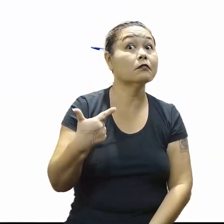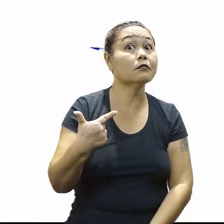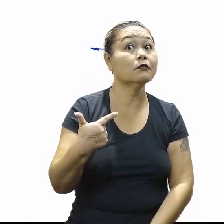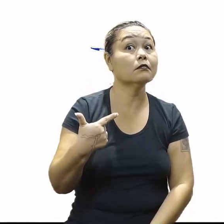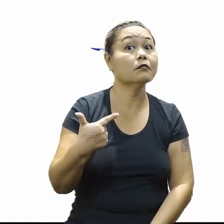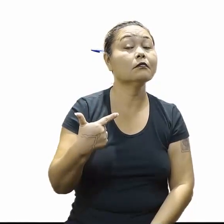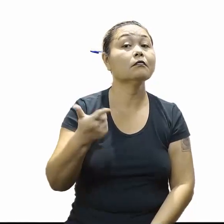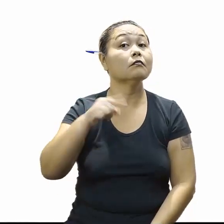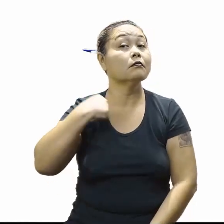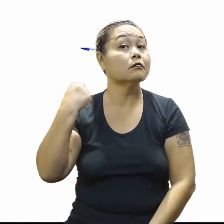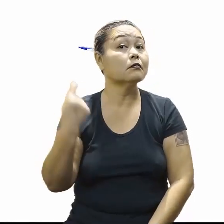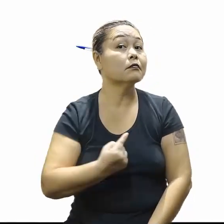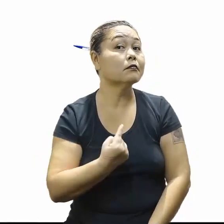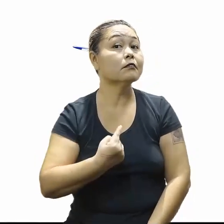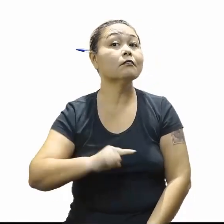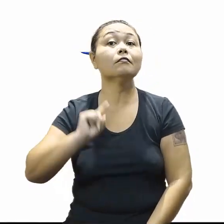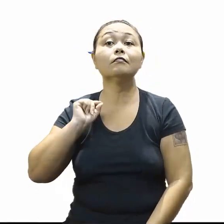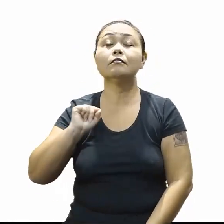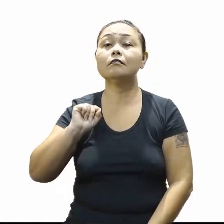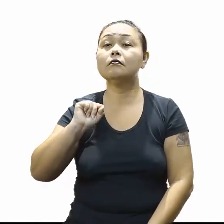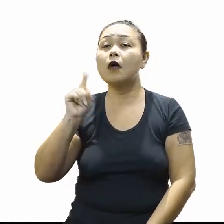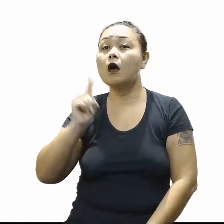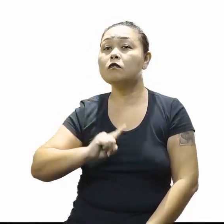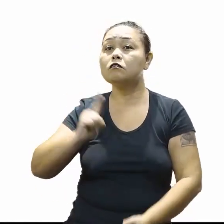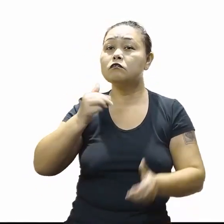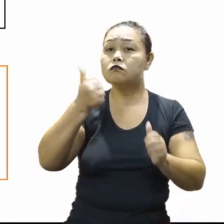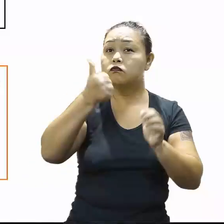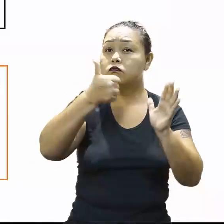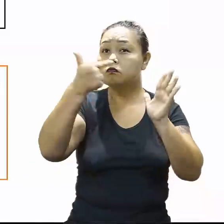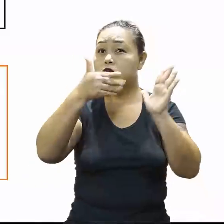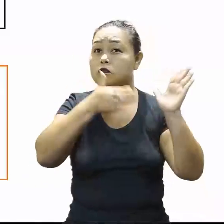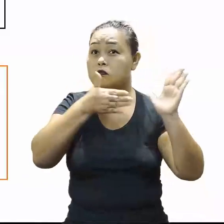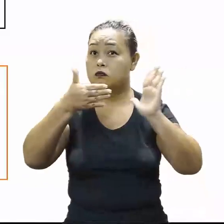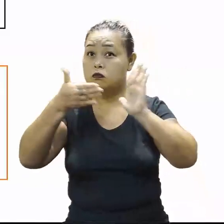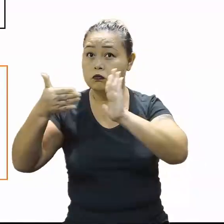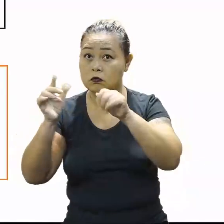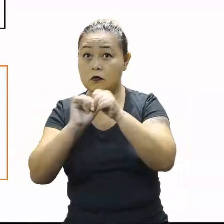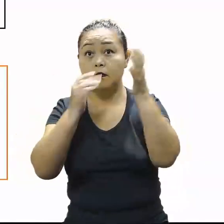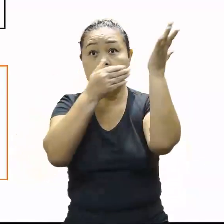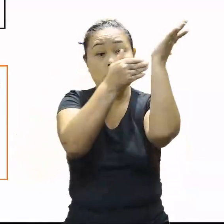16.2. Nós estamos vendo aqui o primeiro e o segundo ciclo da borracha.